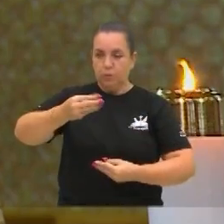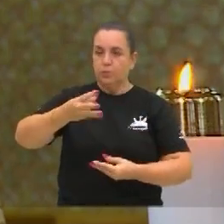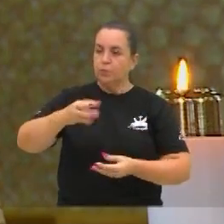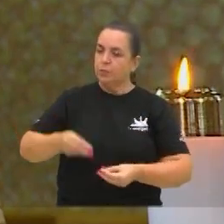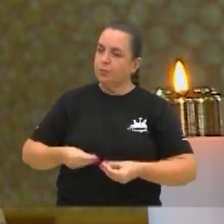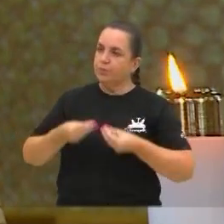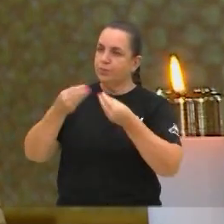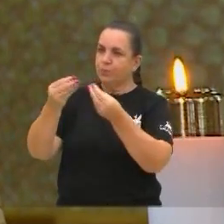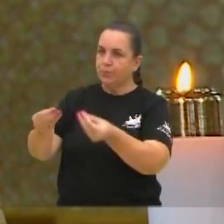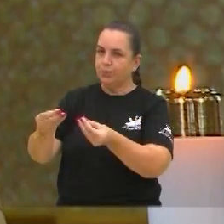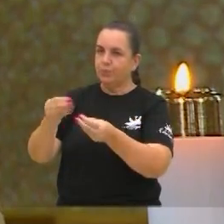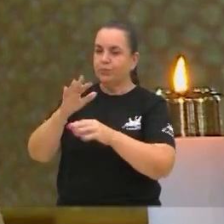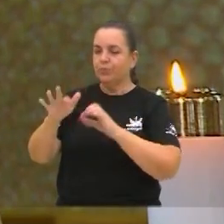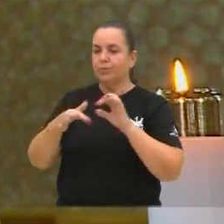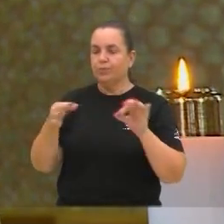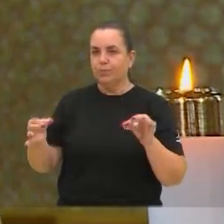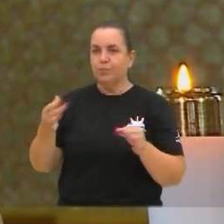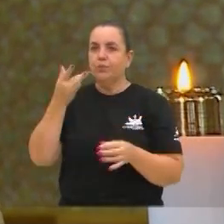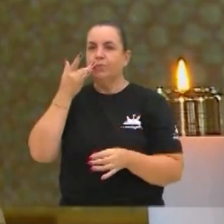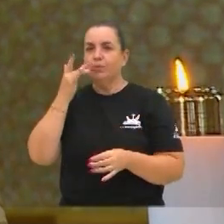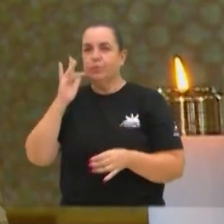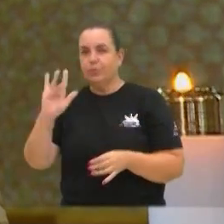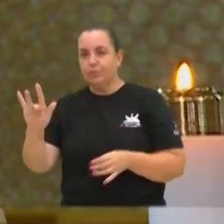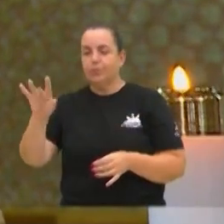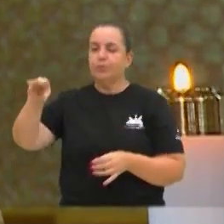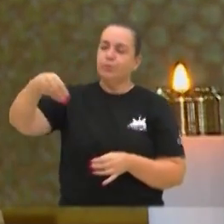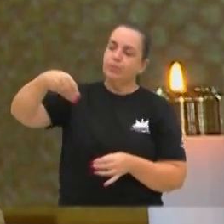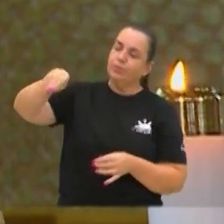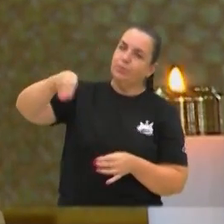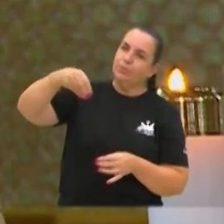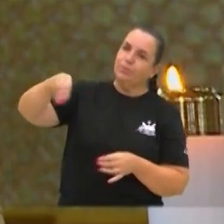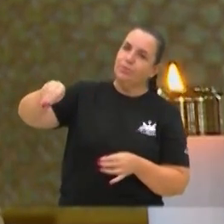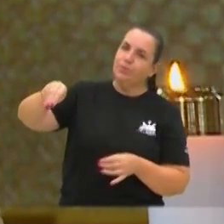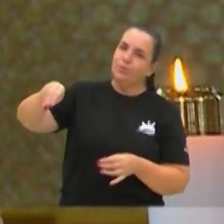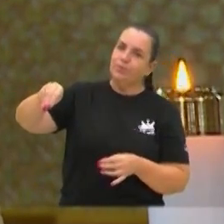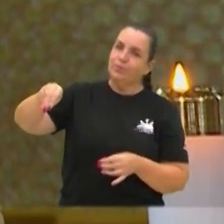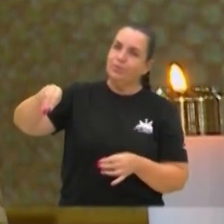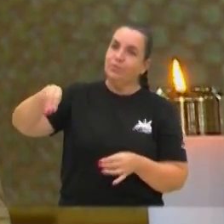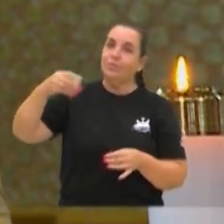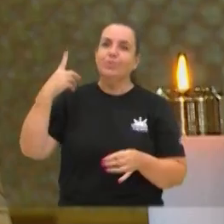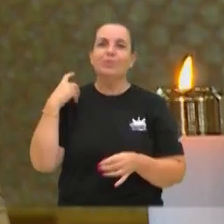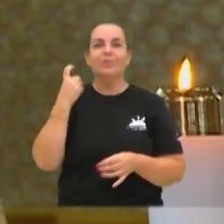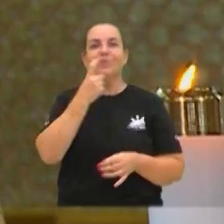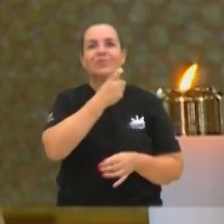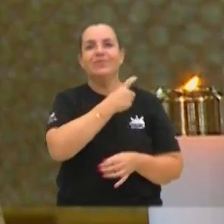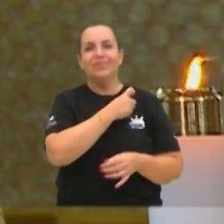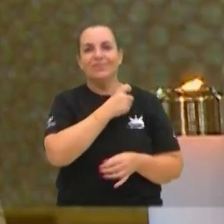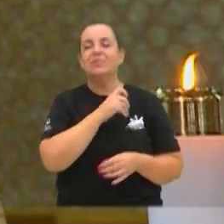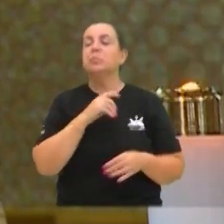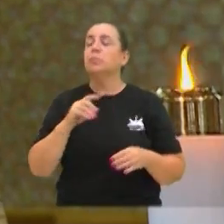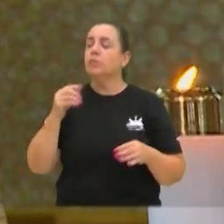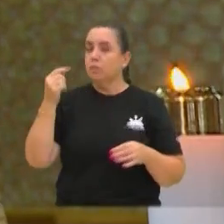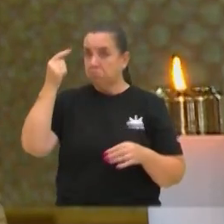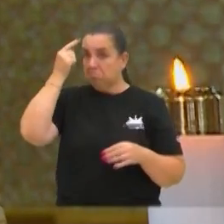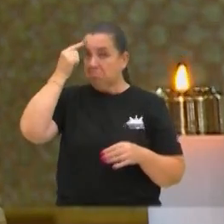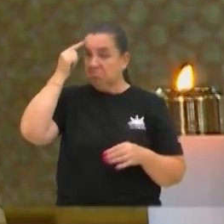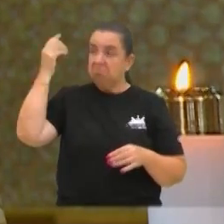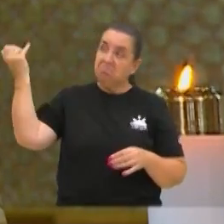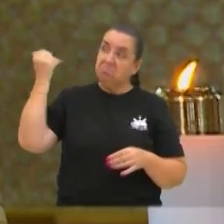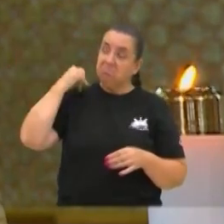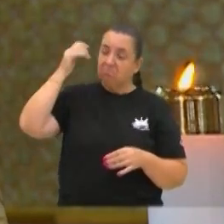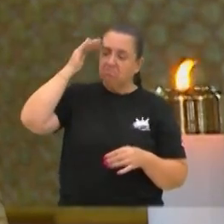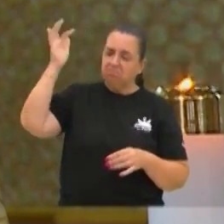e lhes ofereceram presentes: ouro, incenso e mirra. Avisados em sonhos para não voltar a